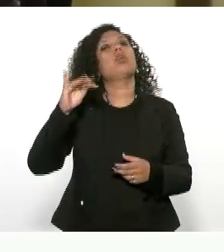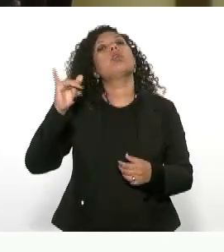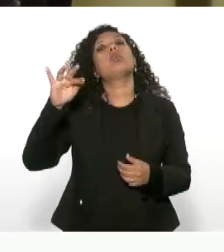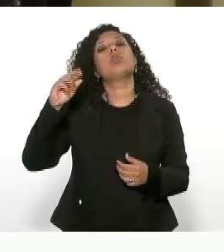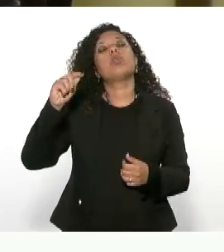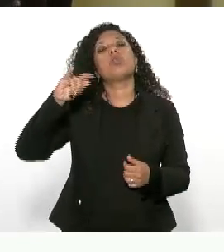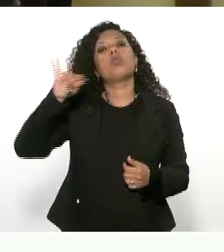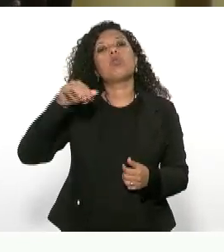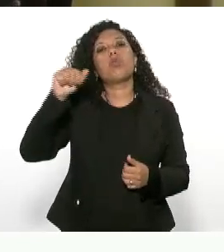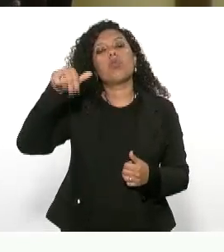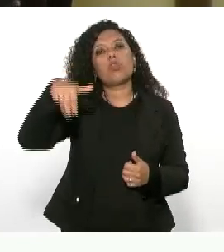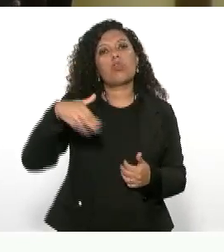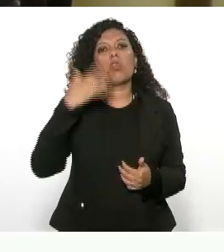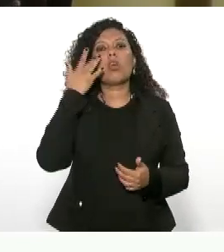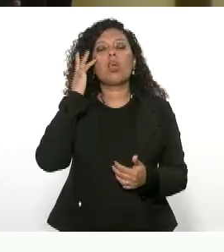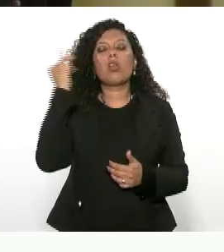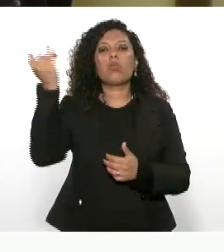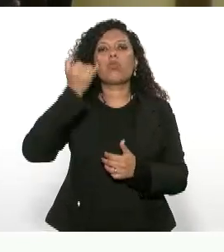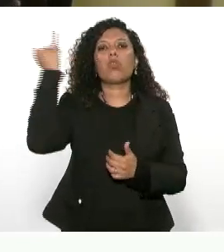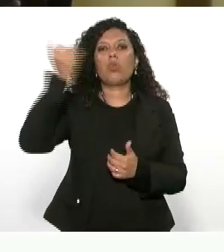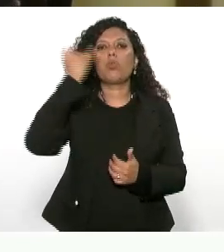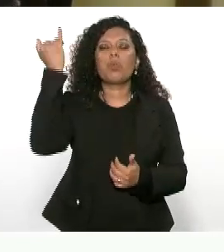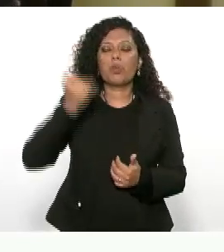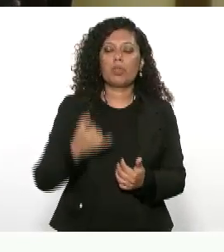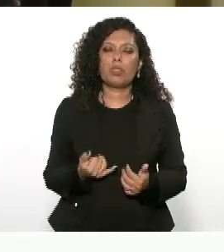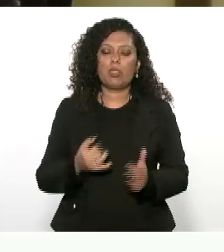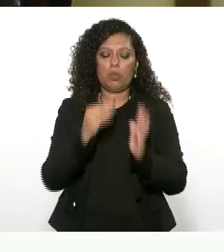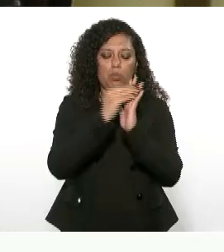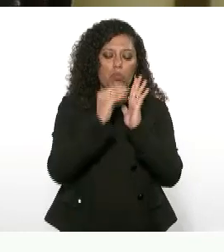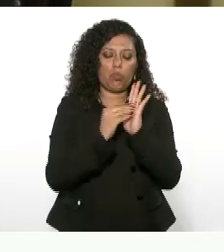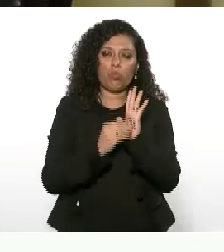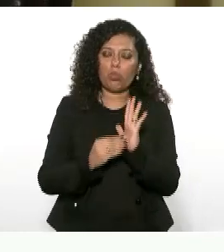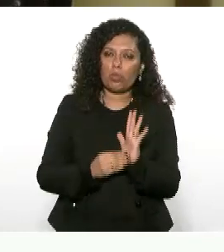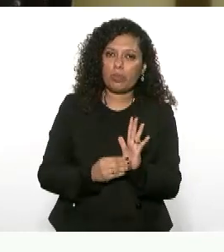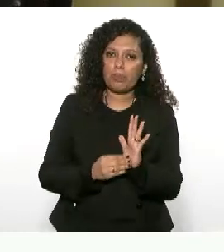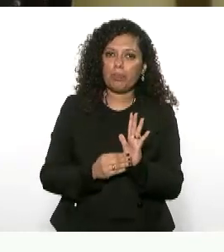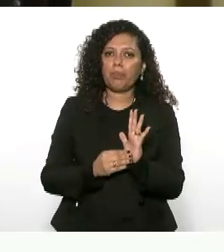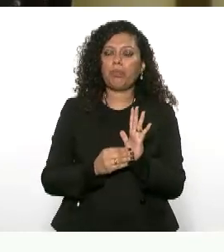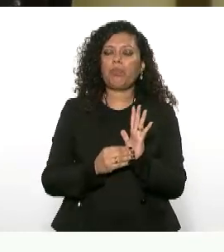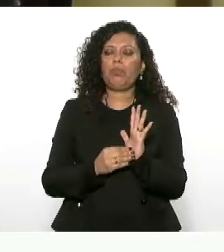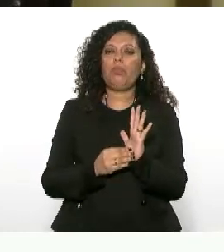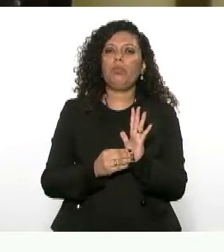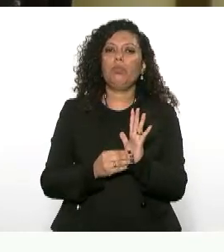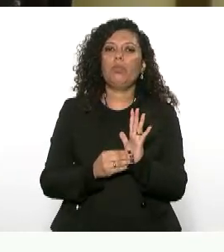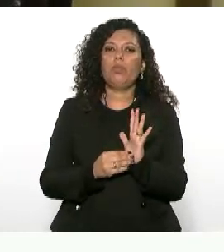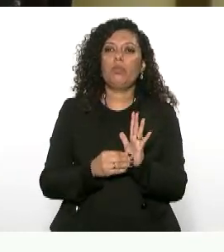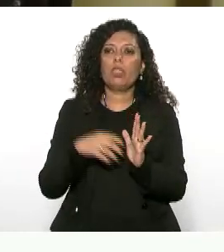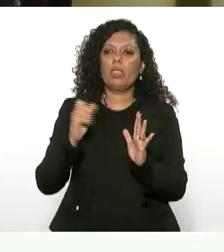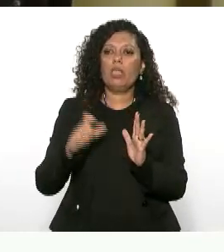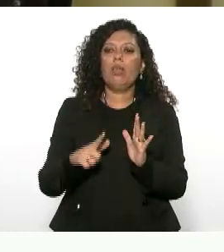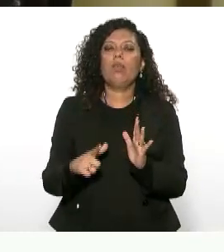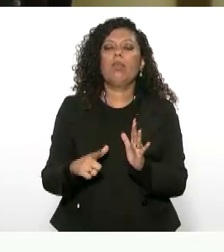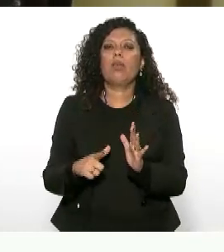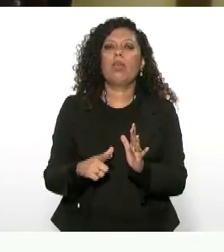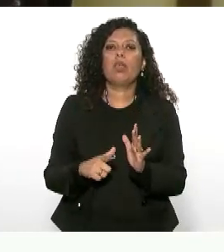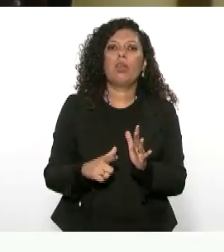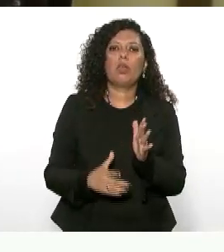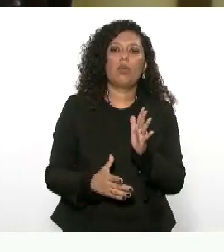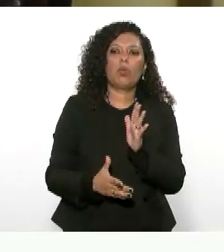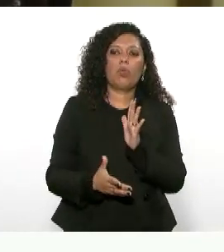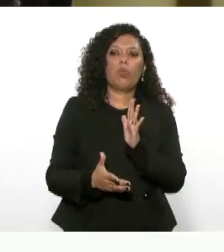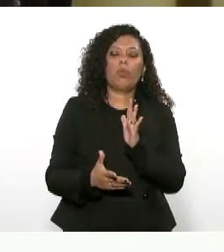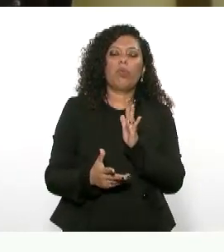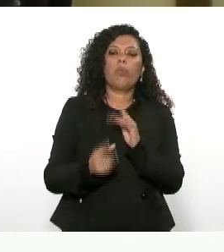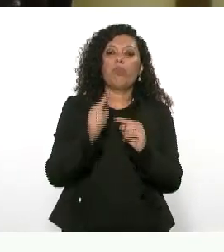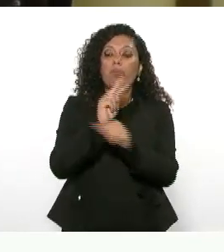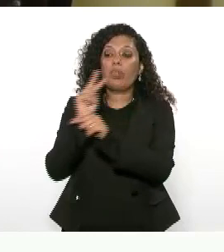é essencial dentro do plano, e talvez o FISED aqui possa nos ajudar, a prevenção. Porque o Plano